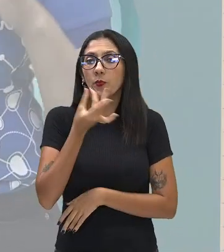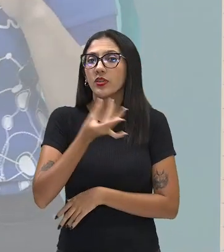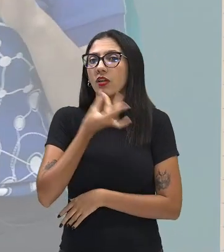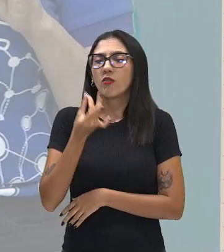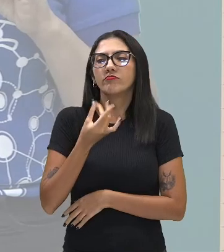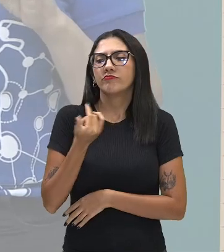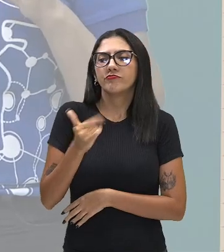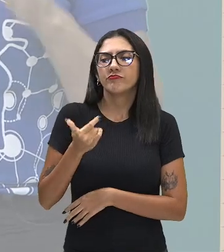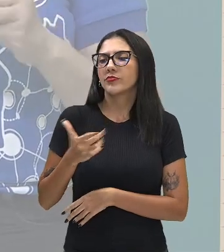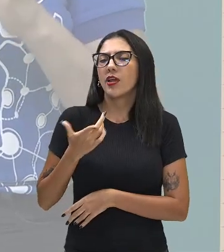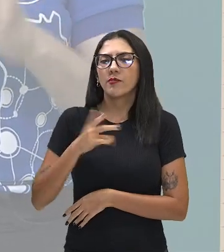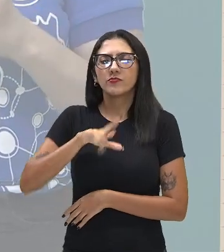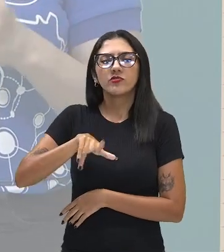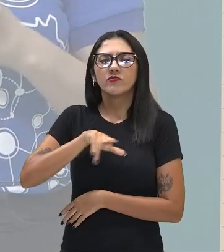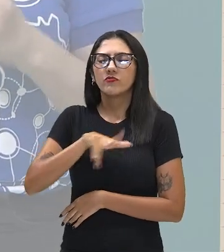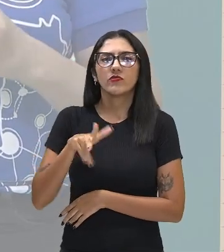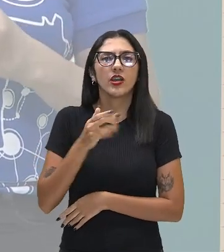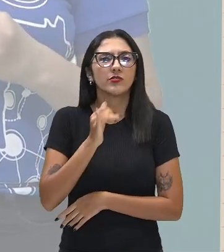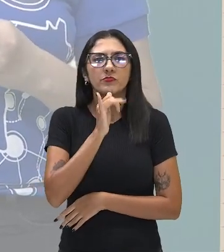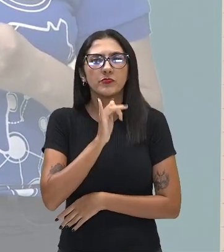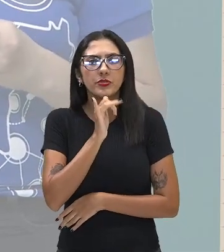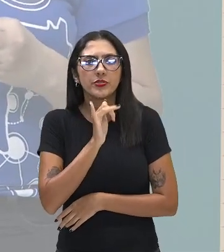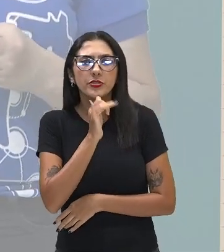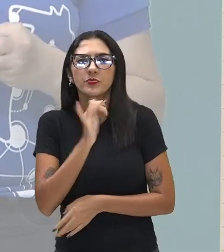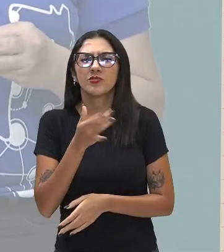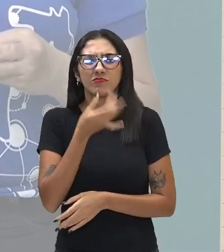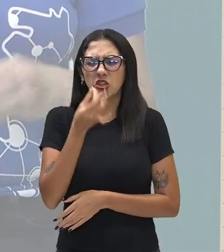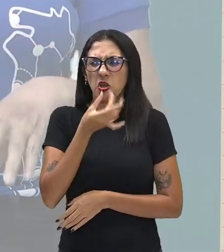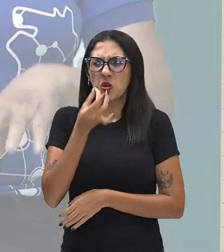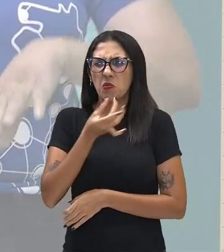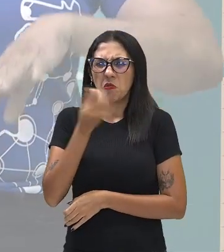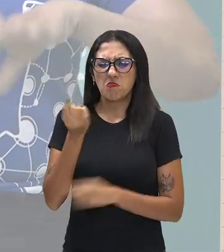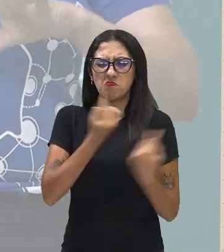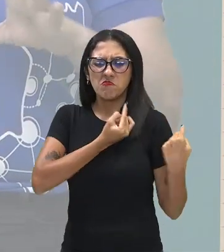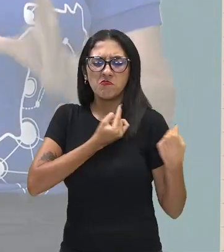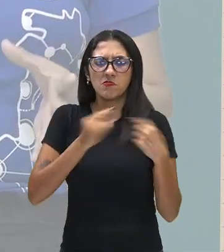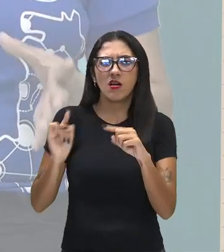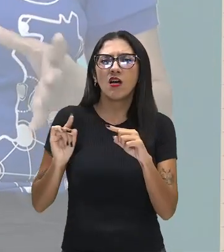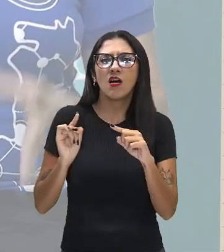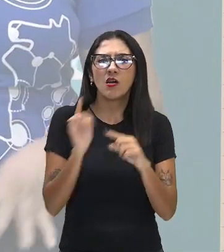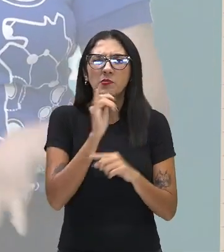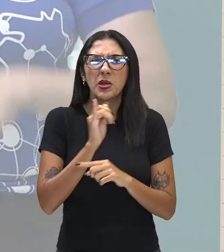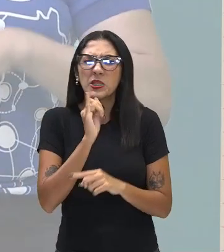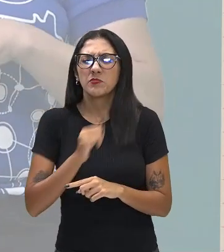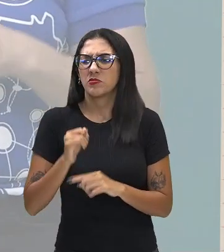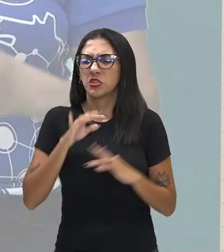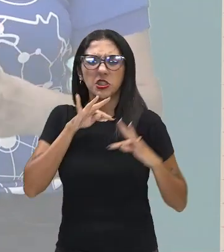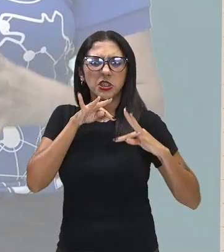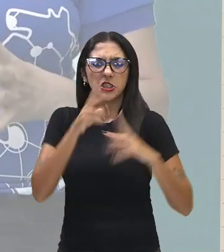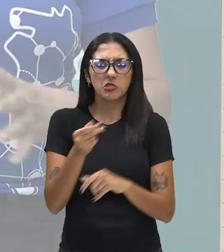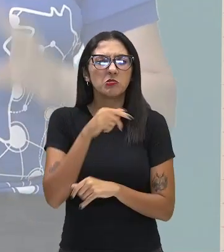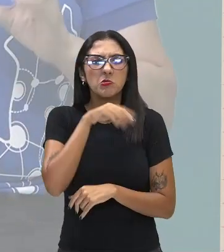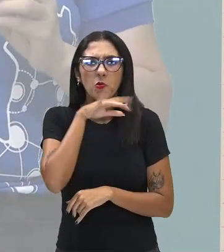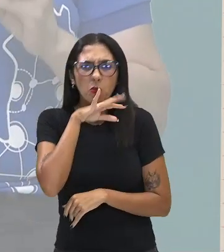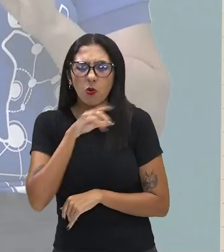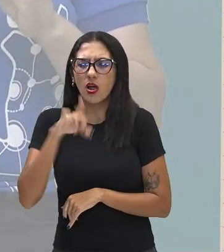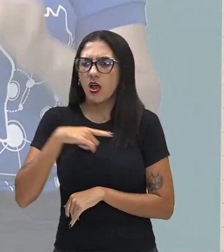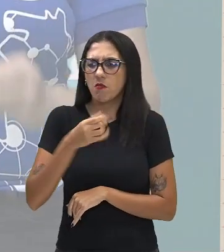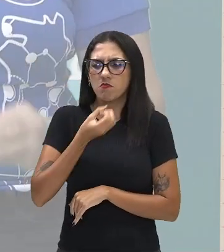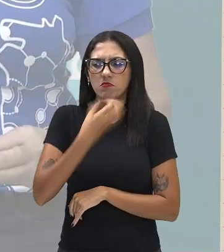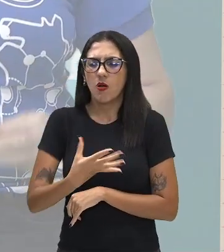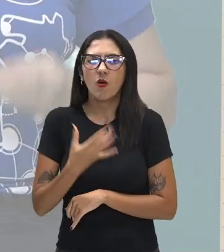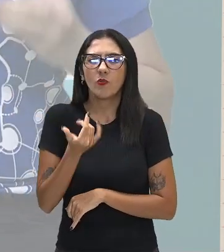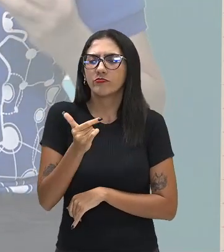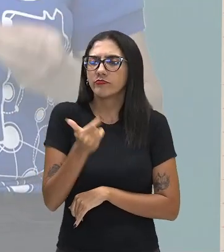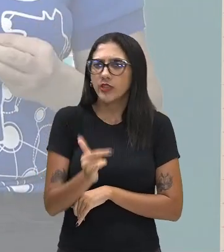falando que você, dessa crítica destrutiva, que você, nada presta, isso não é bom. Não, você